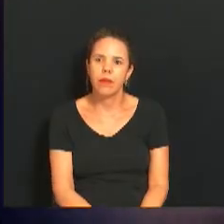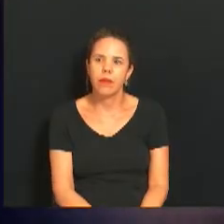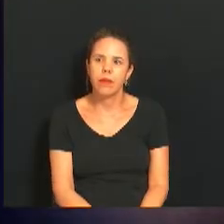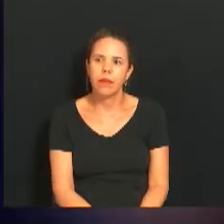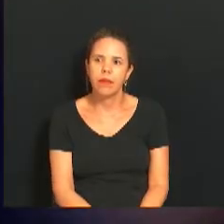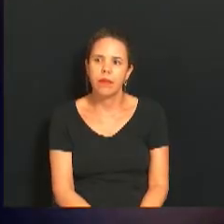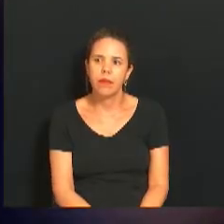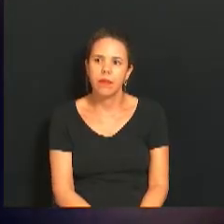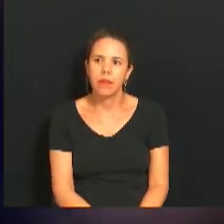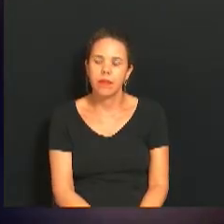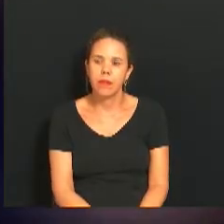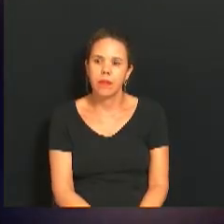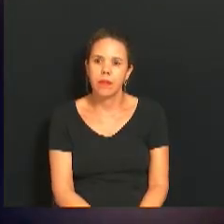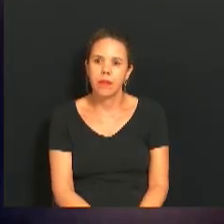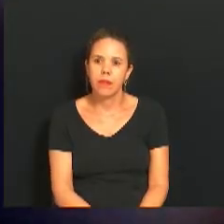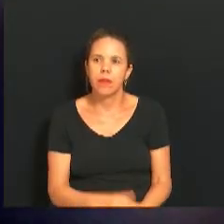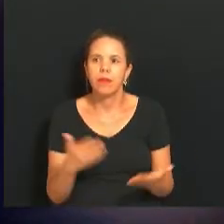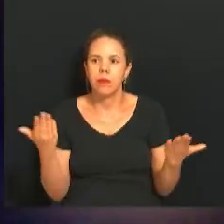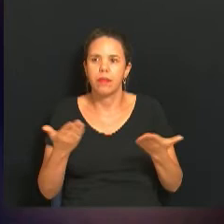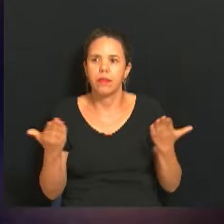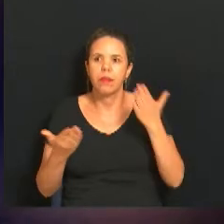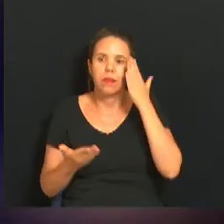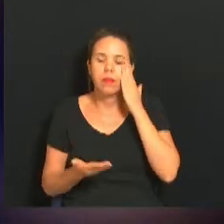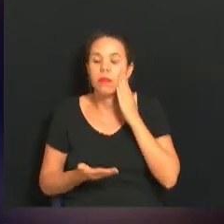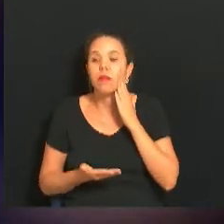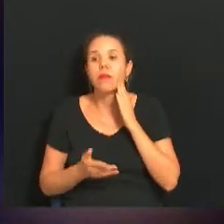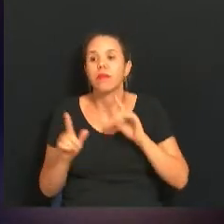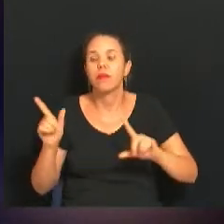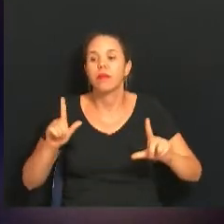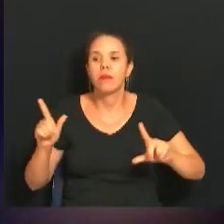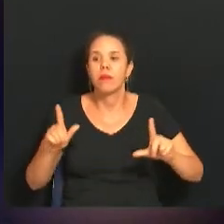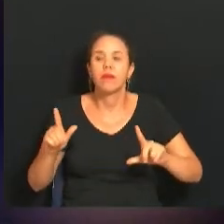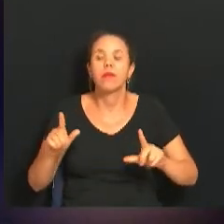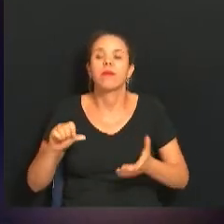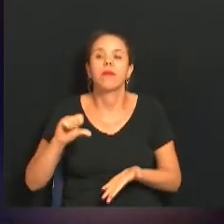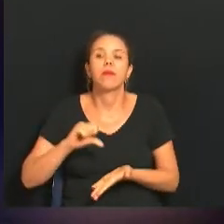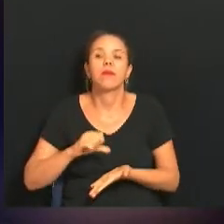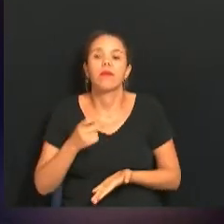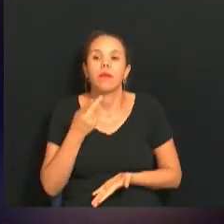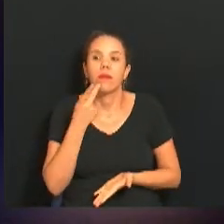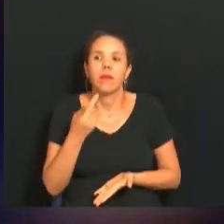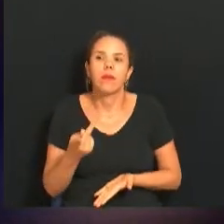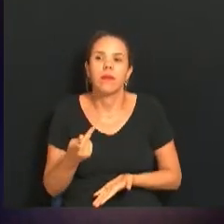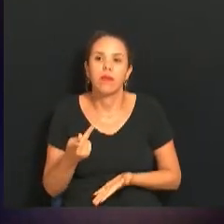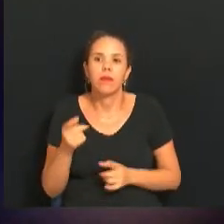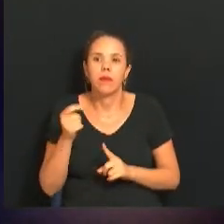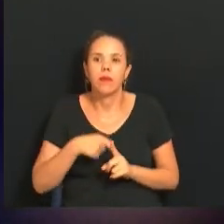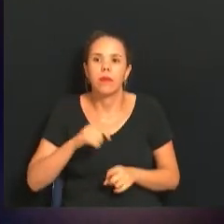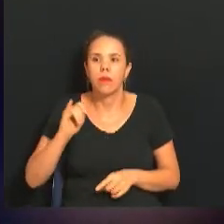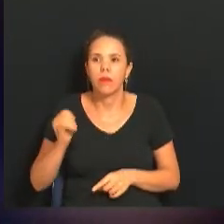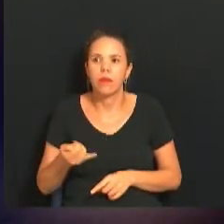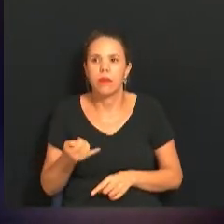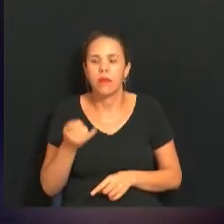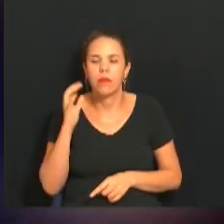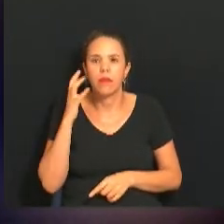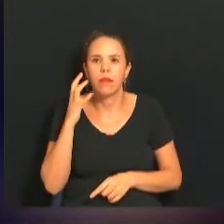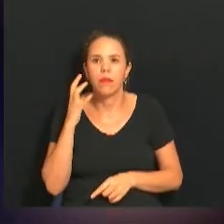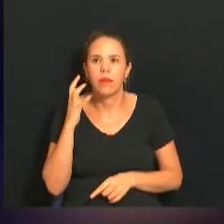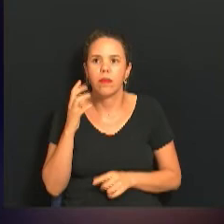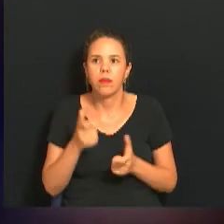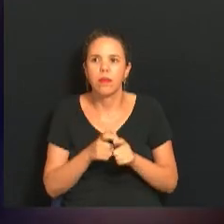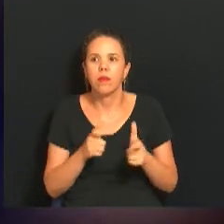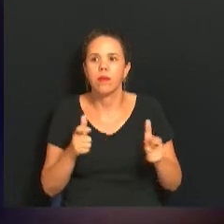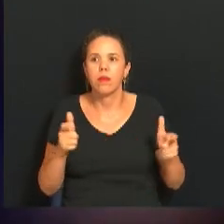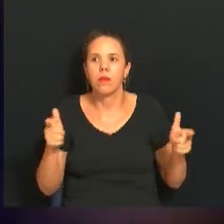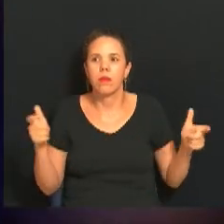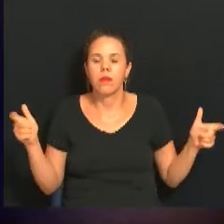Uma matéria que saiu hoje aqui na imprensa local, falando que nos meses de janeiro e fevereiro aumentaram em